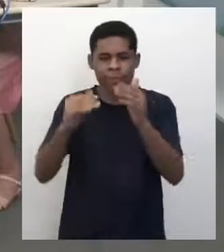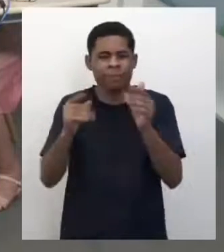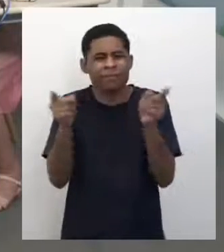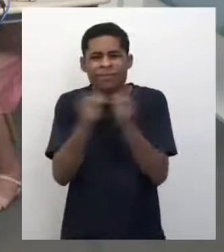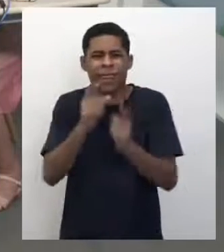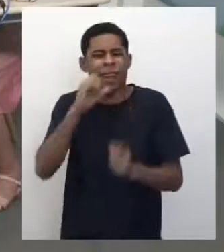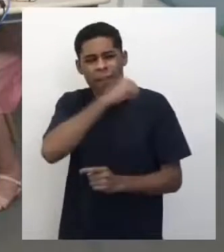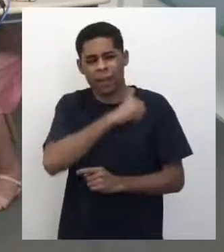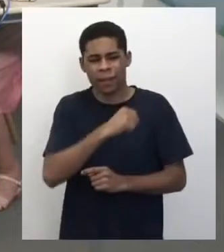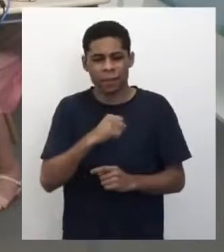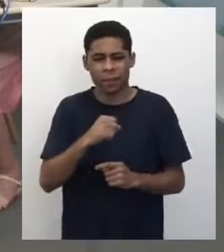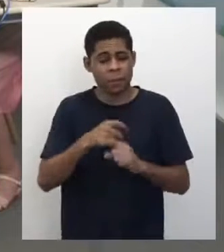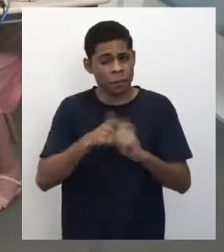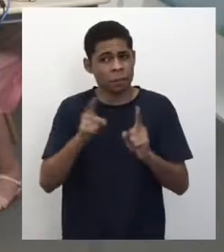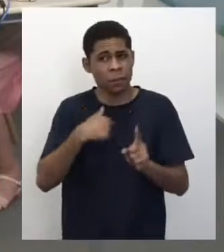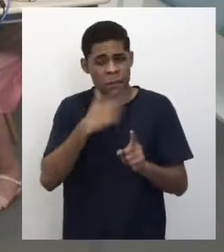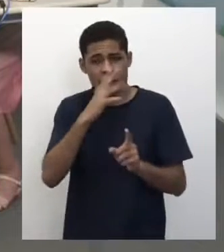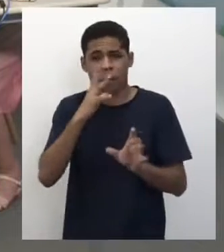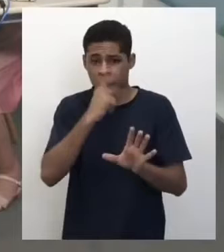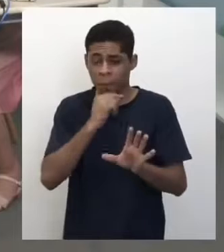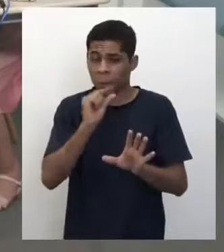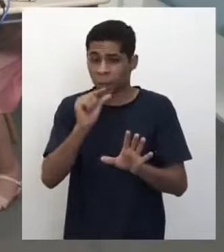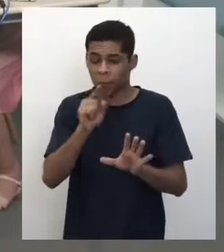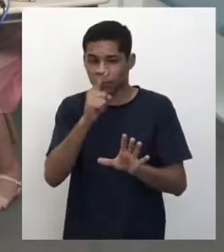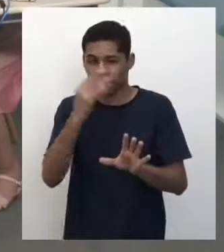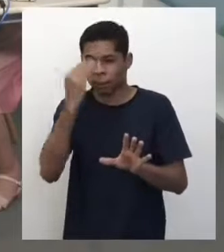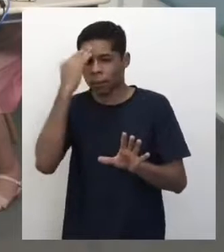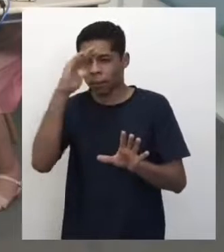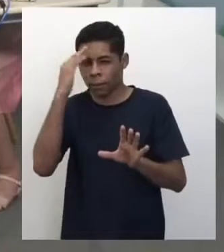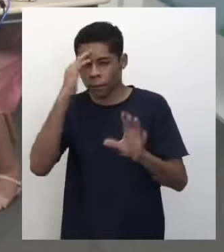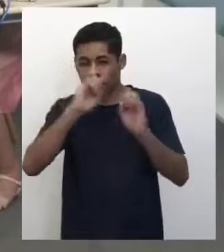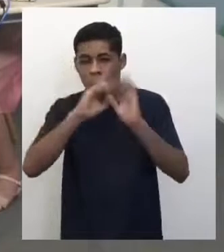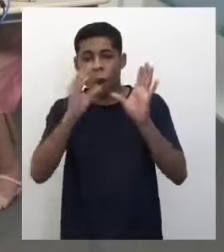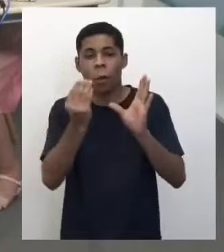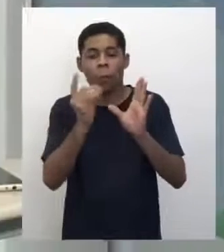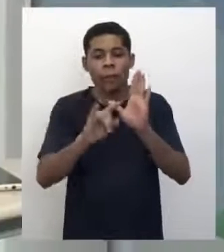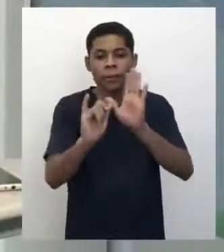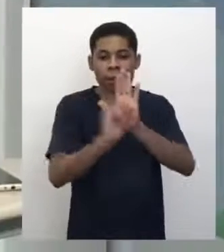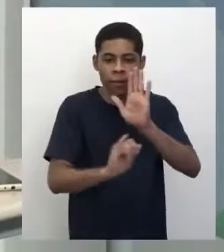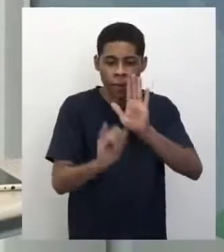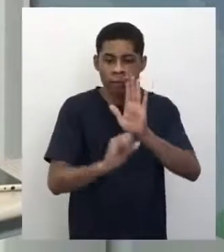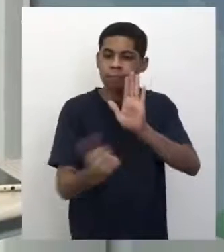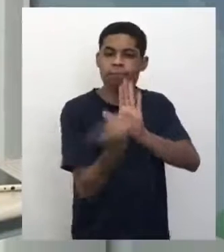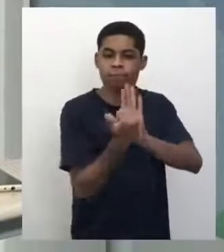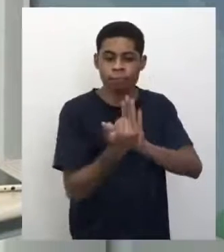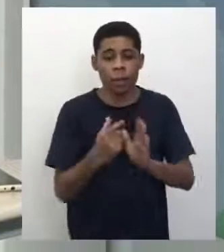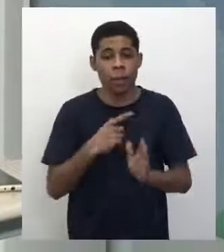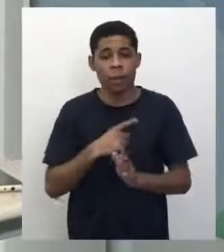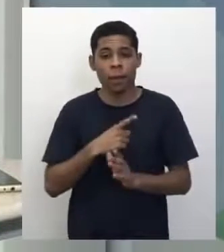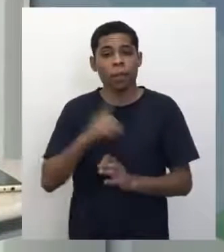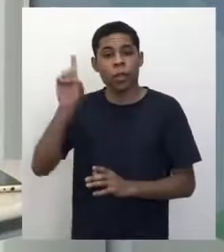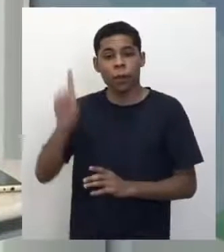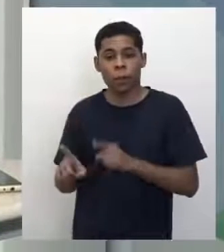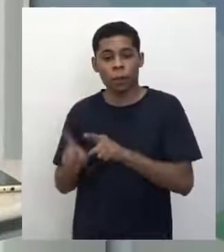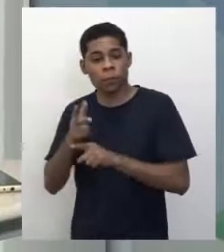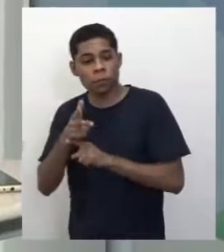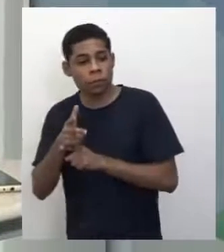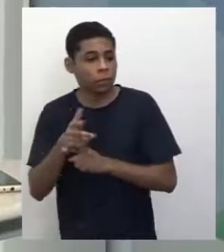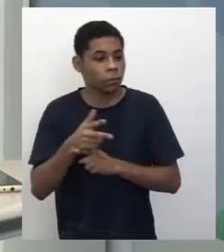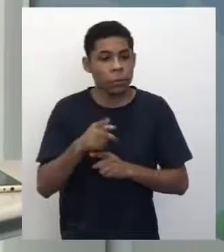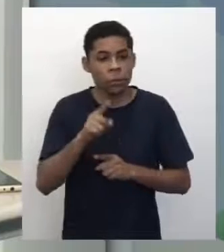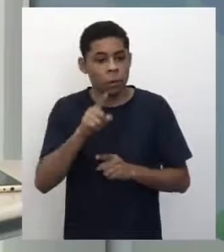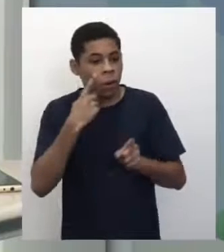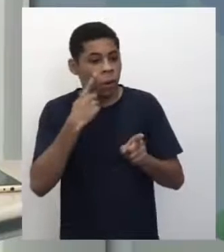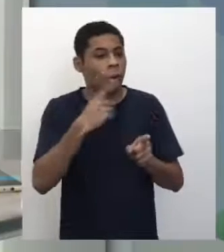pequenininho, então eu creio que demora bastante para você formar uma identidade. Tem a direção, você vê o diretor falando sobre, olha,